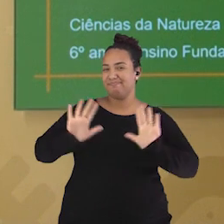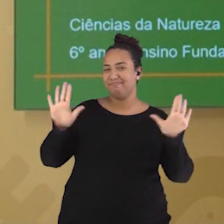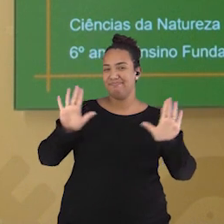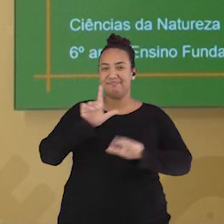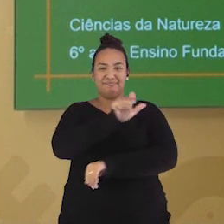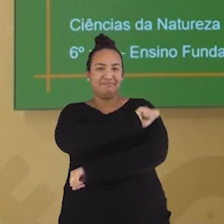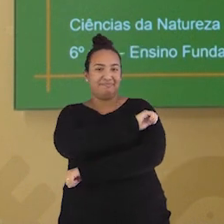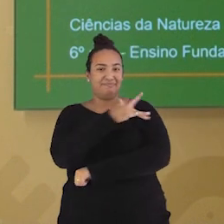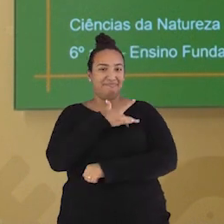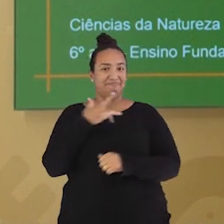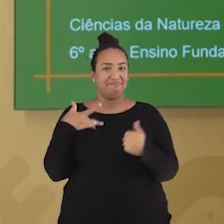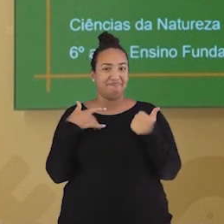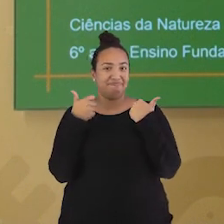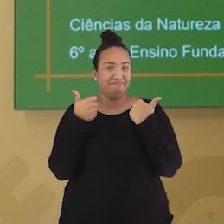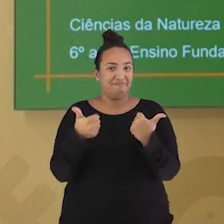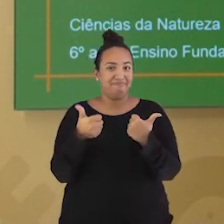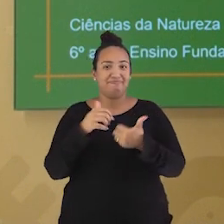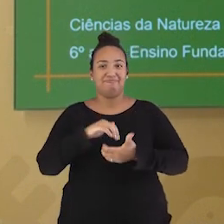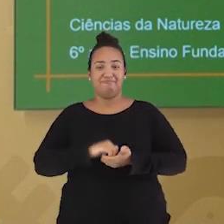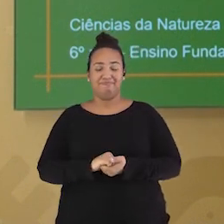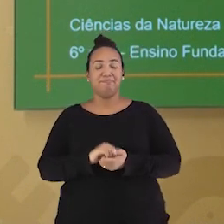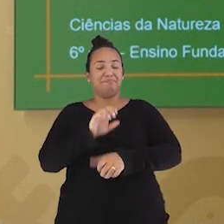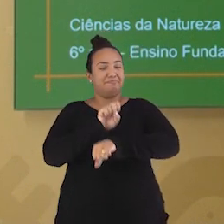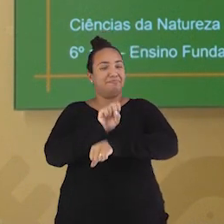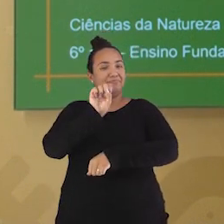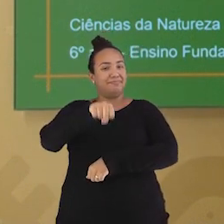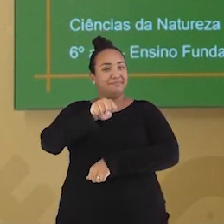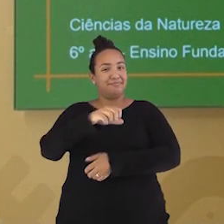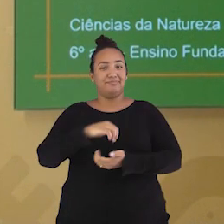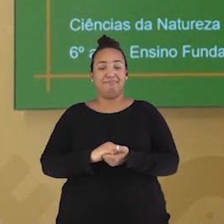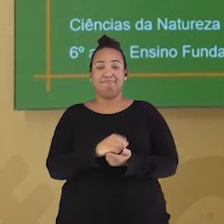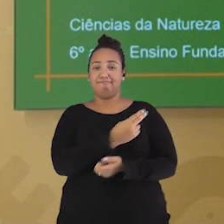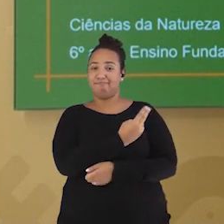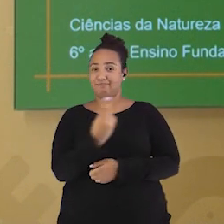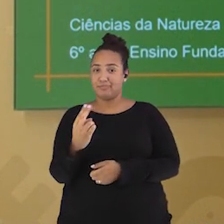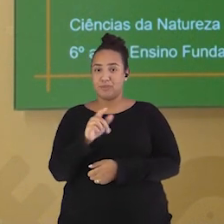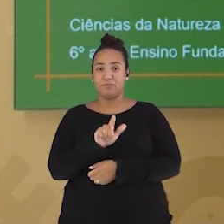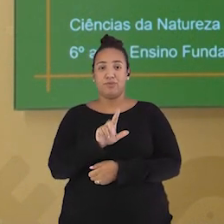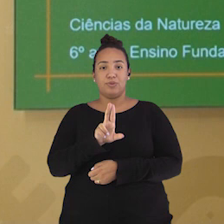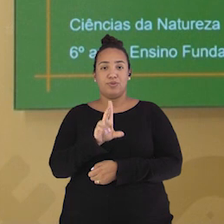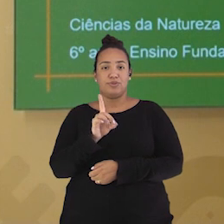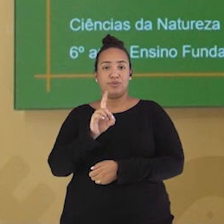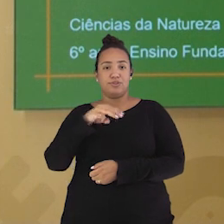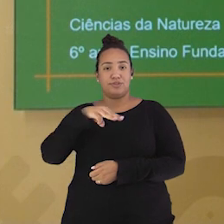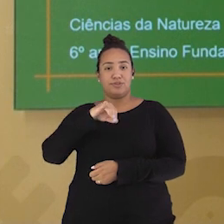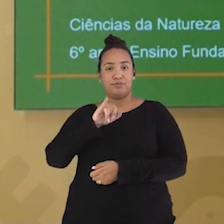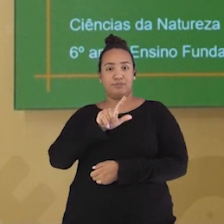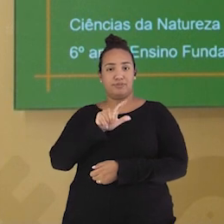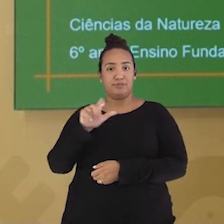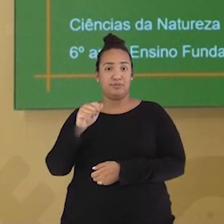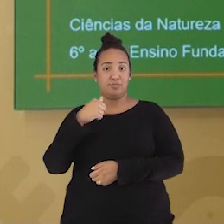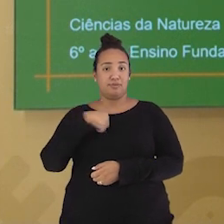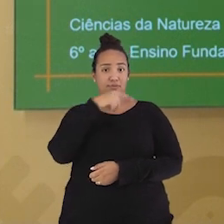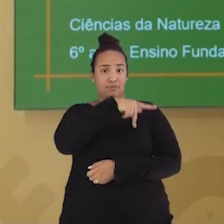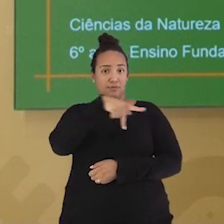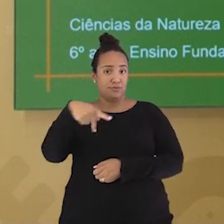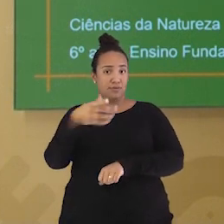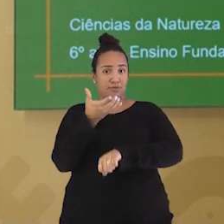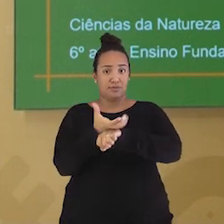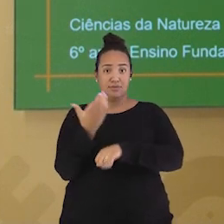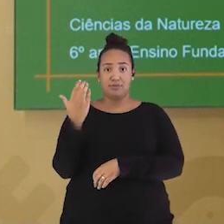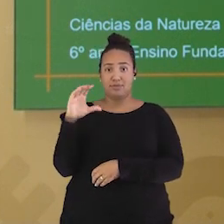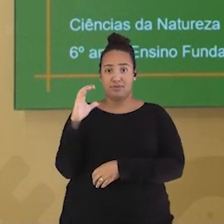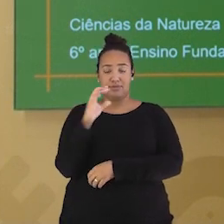Olá, estudantes! Tudo bem com vocês? Eu espero que sim. Meu nome é Ludmila e eu sou professora de Ciências